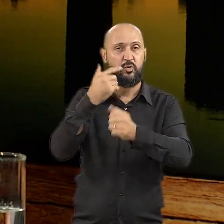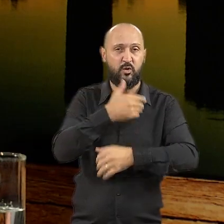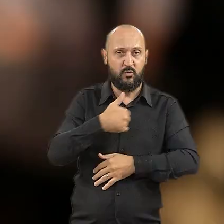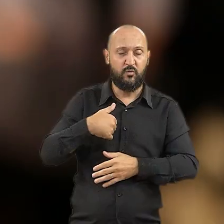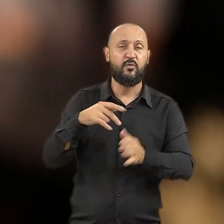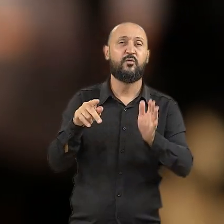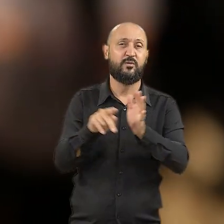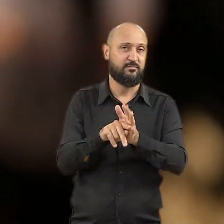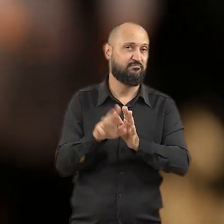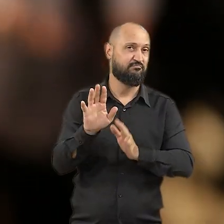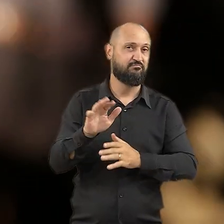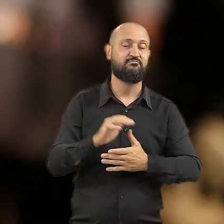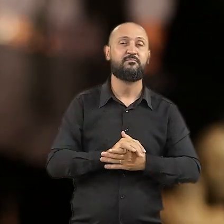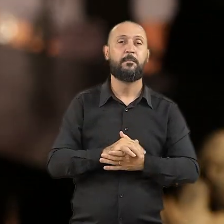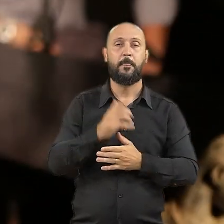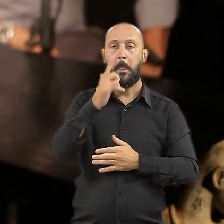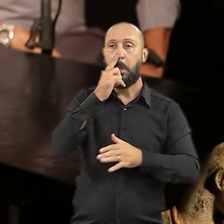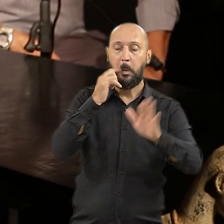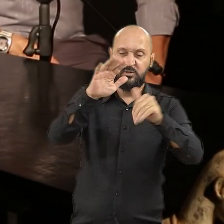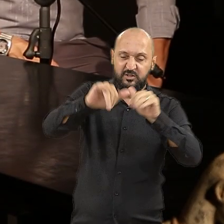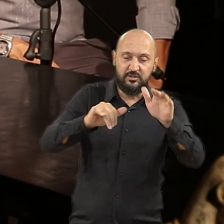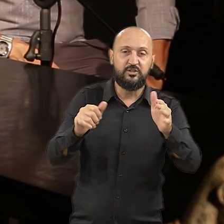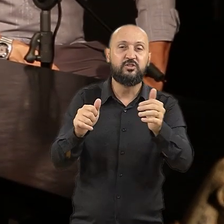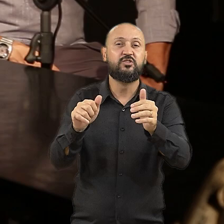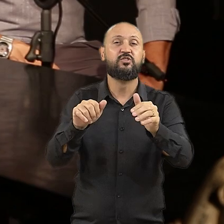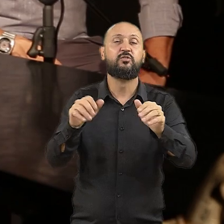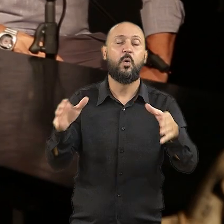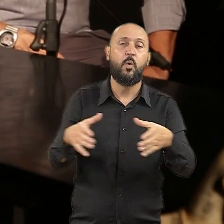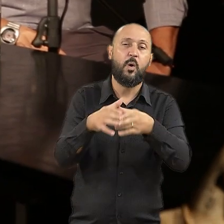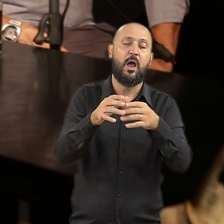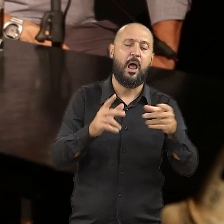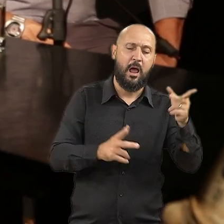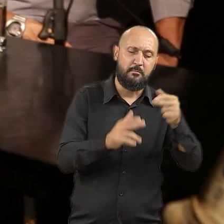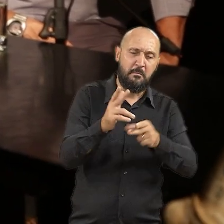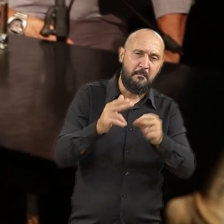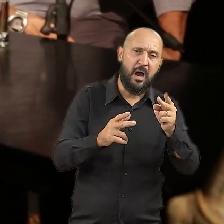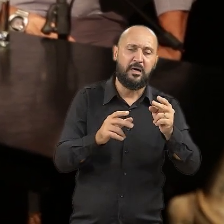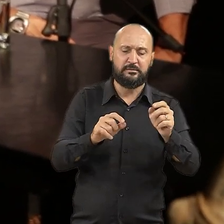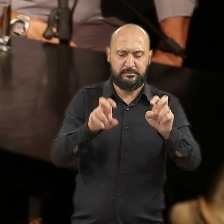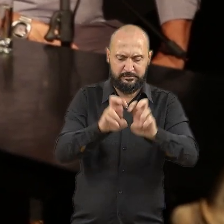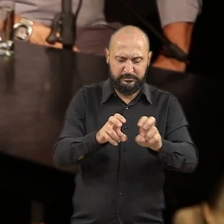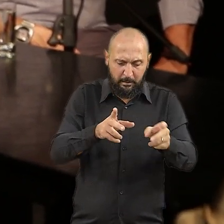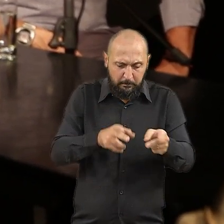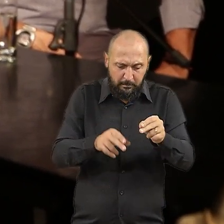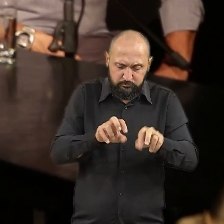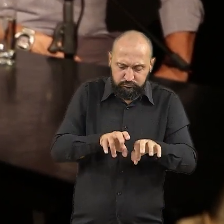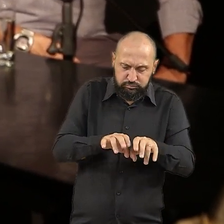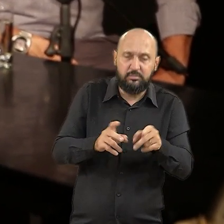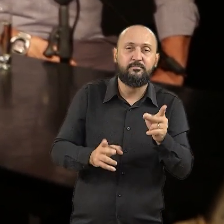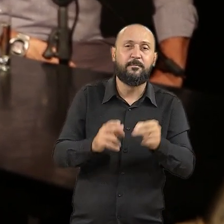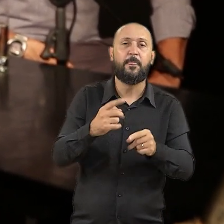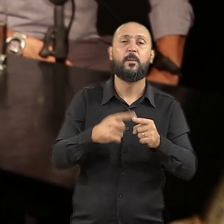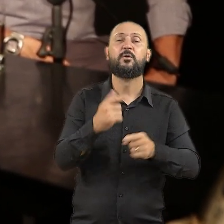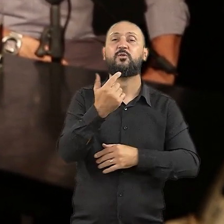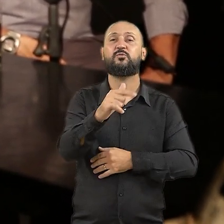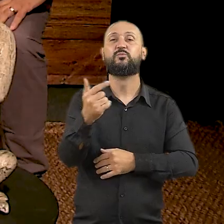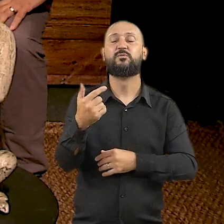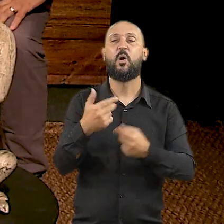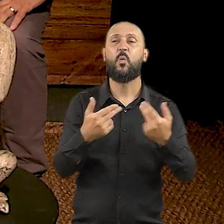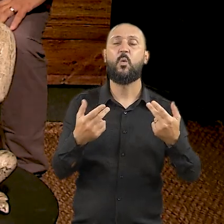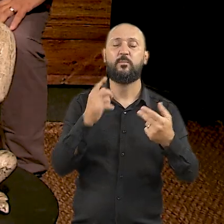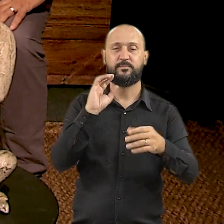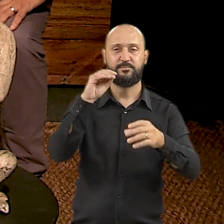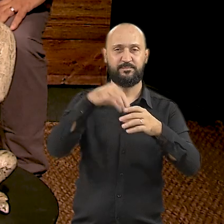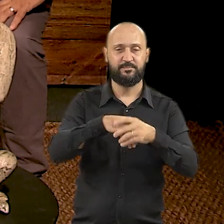São Paulo. Governo mesmo. Governo, e aí a gente catava e fazia. A gente editava lá as coisas também que a gente gravava, porque a gente não